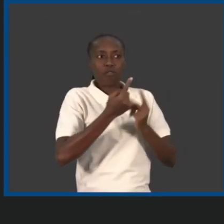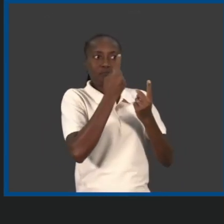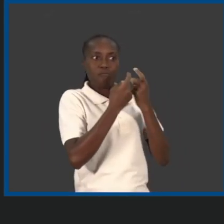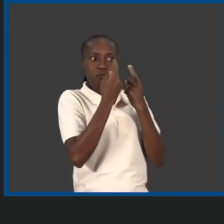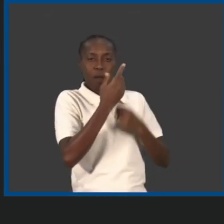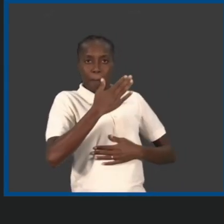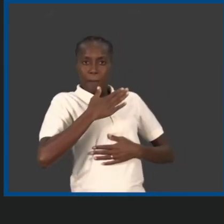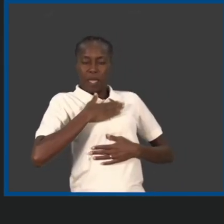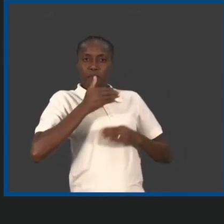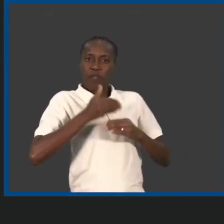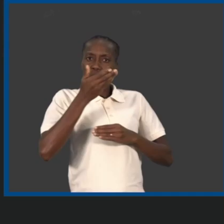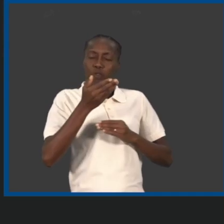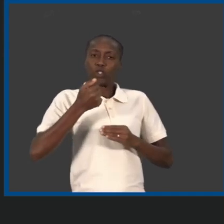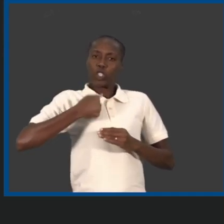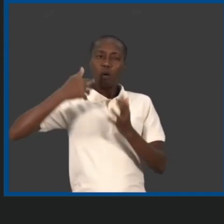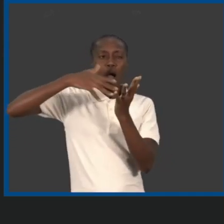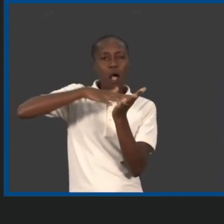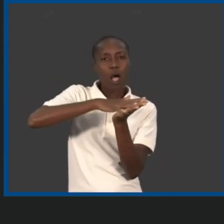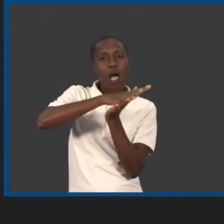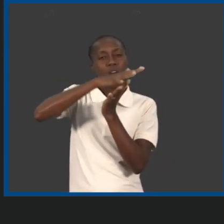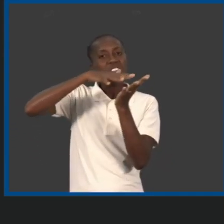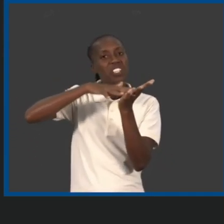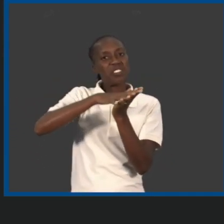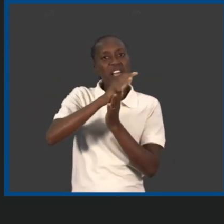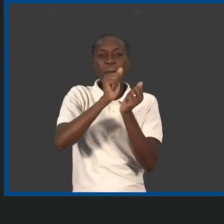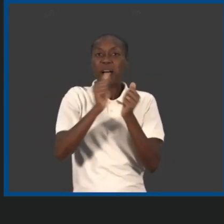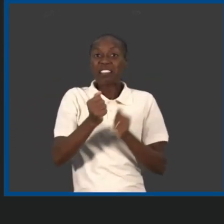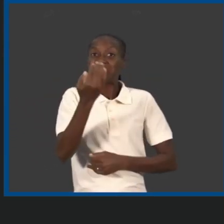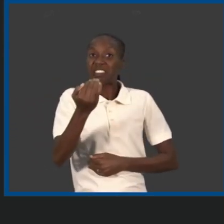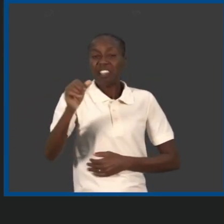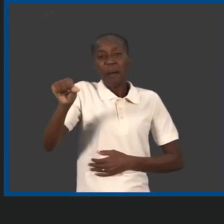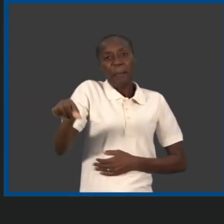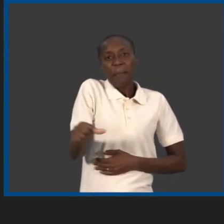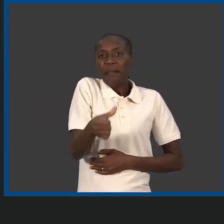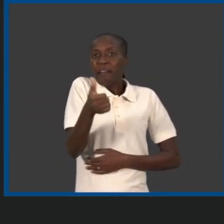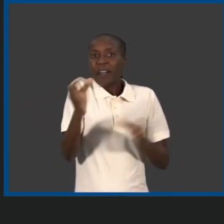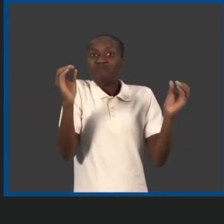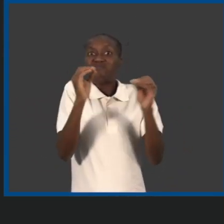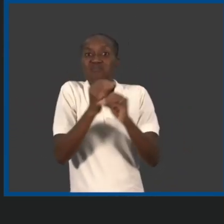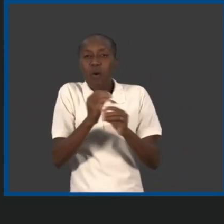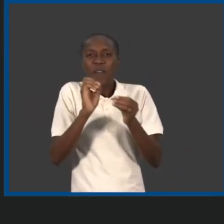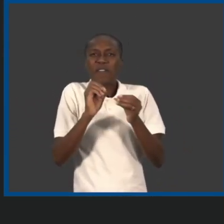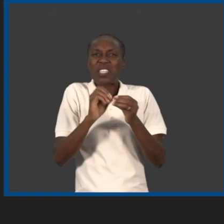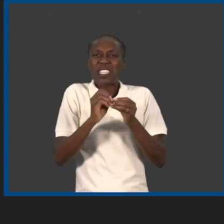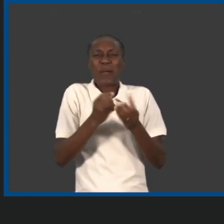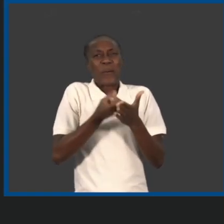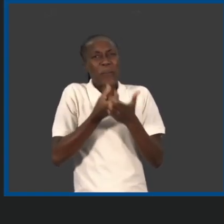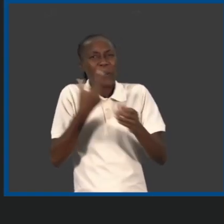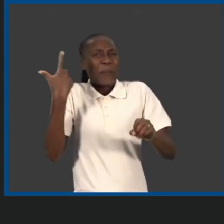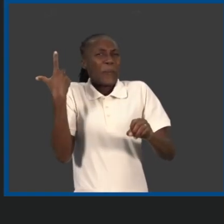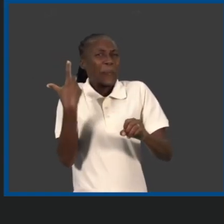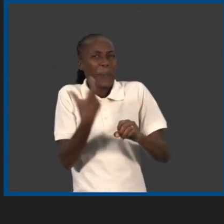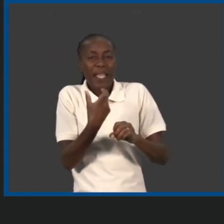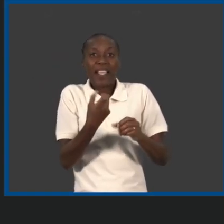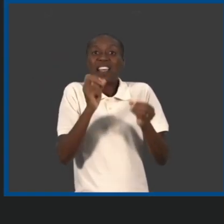depois. Deu a explicar, mas a criança não melhorava. Quanto mais aplicavam a medicação, ela piorava.